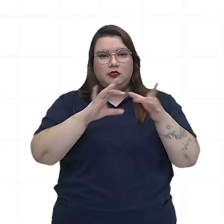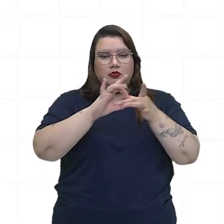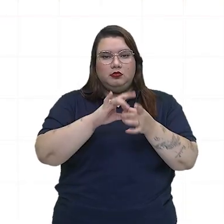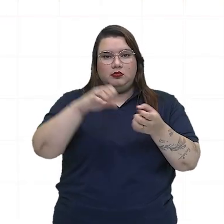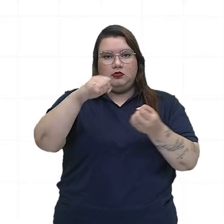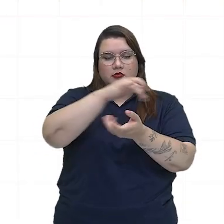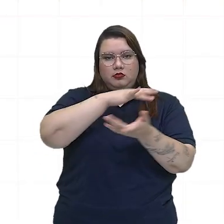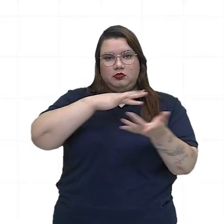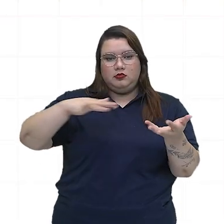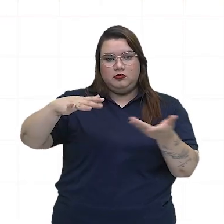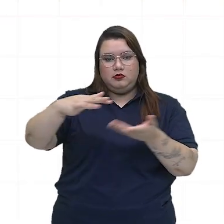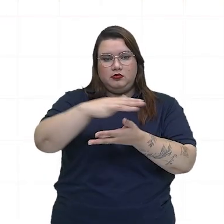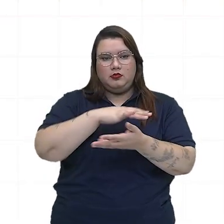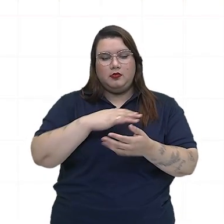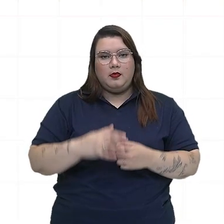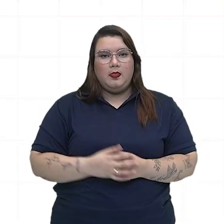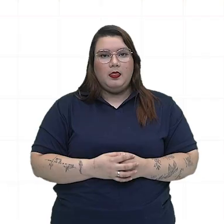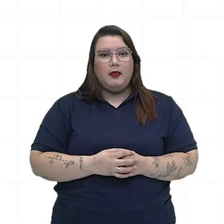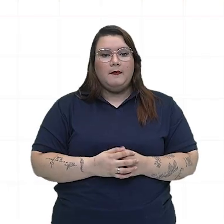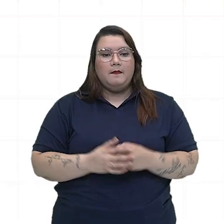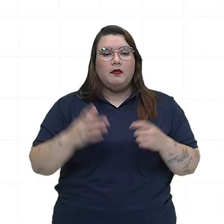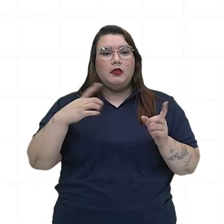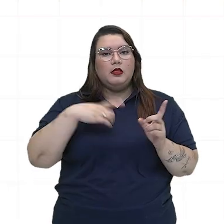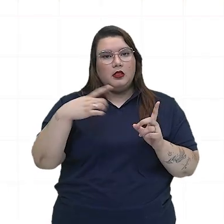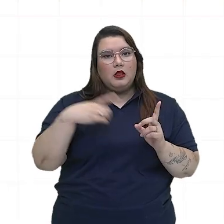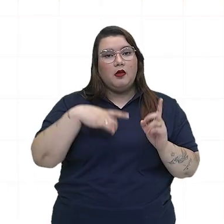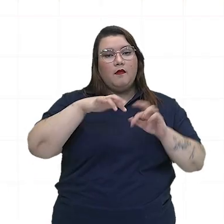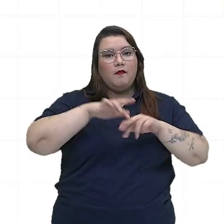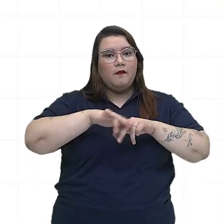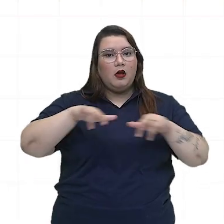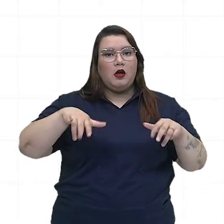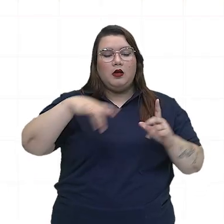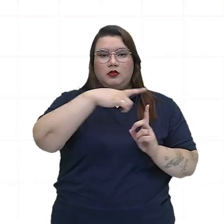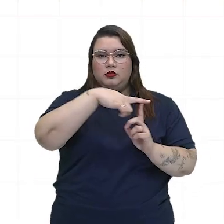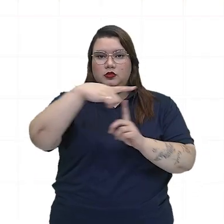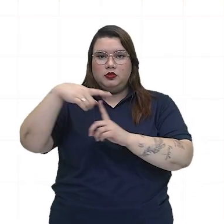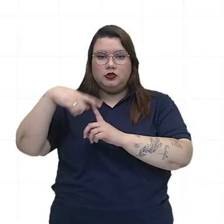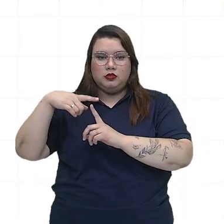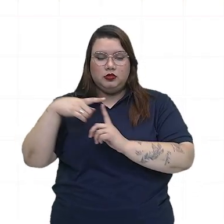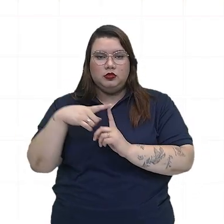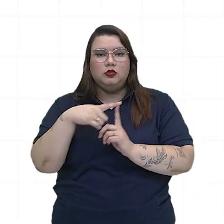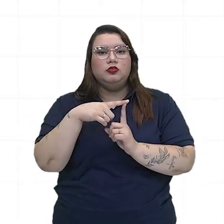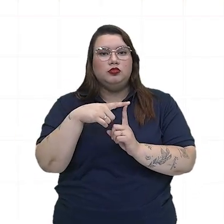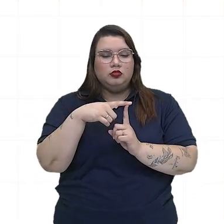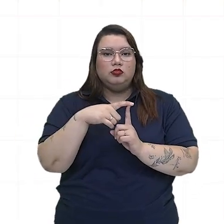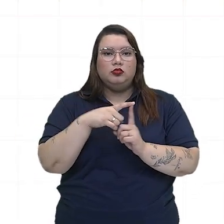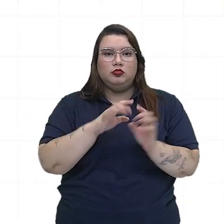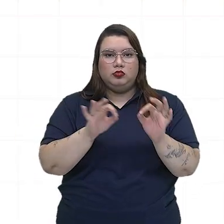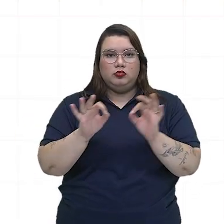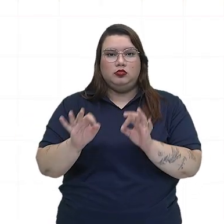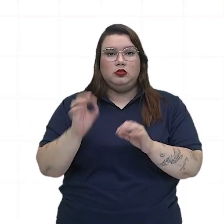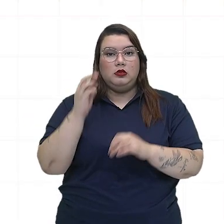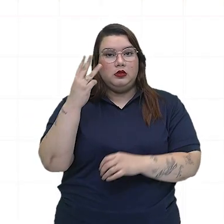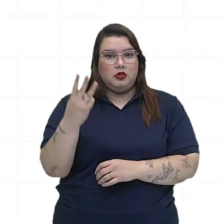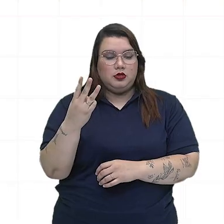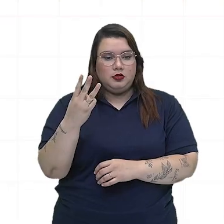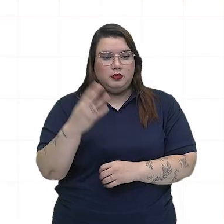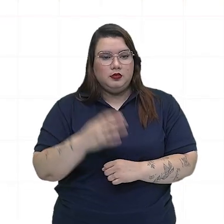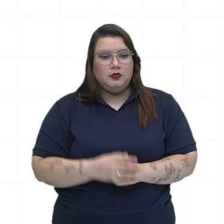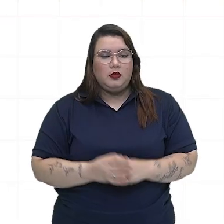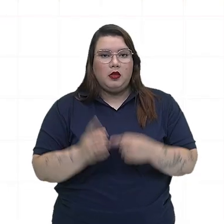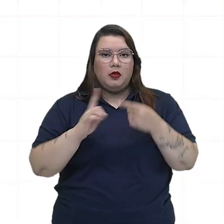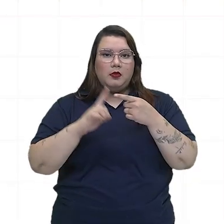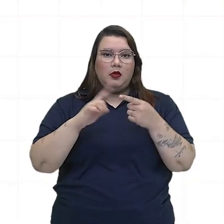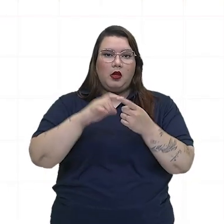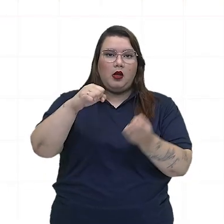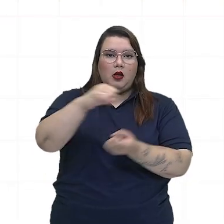pela gravidade. As galáxias, elas podem ser classificadas em 3 tipos.